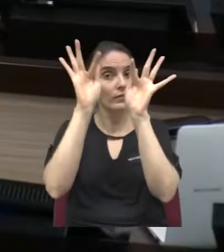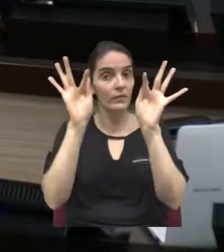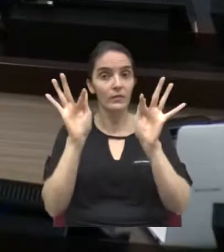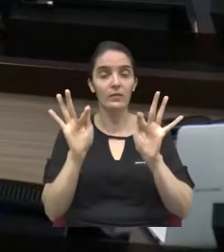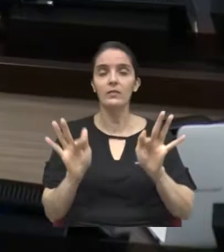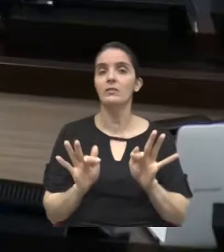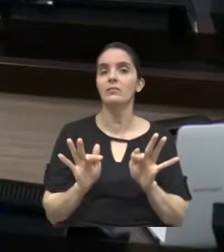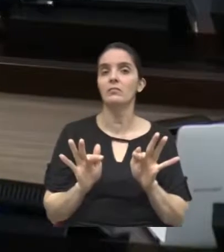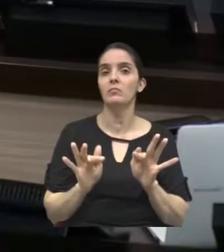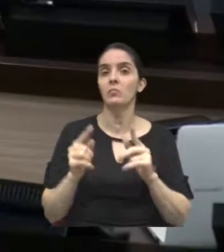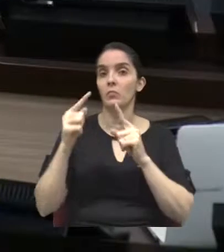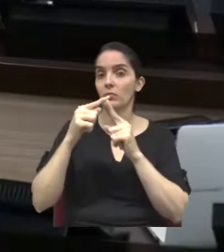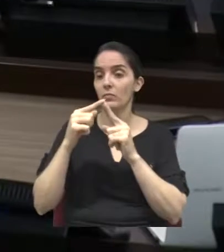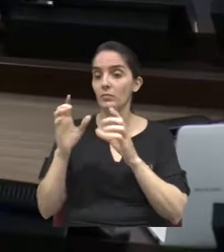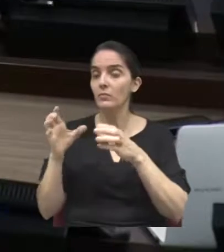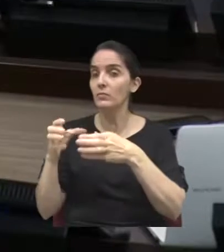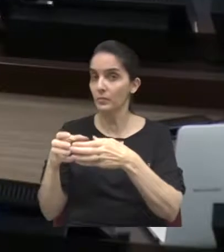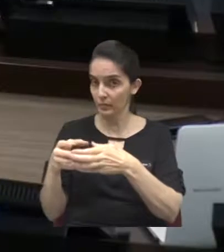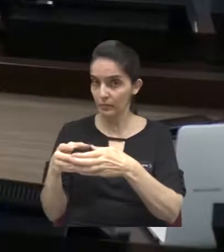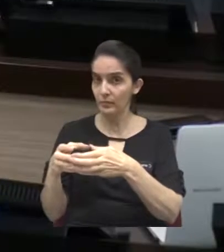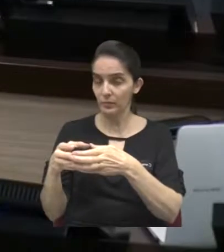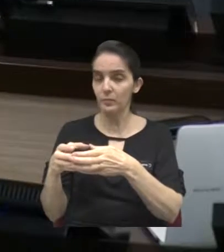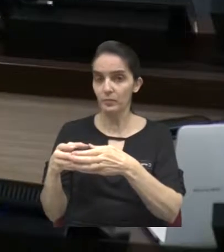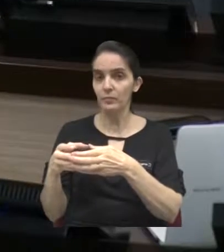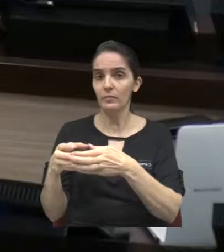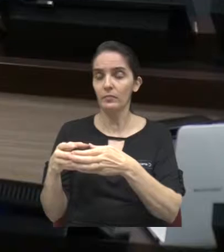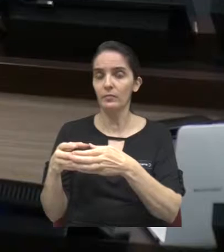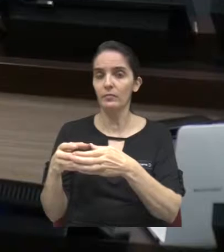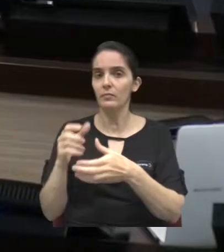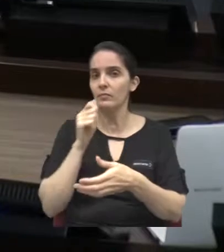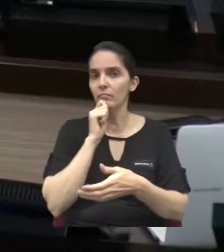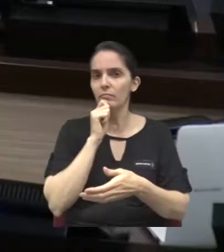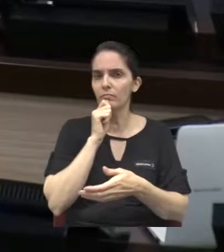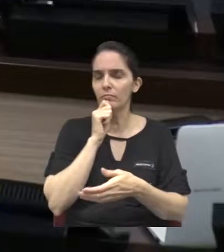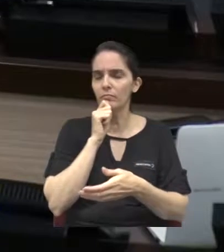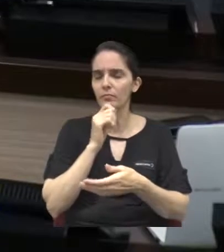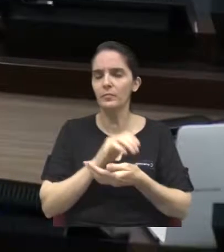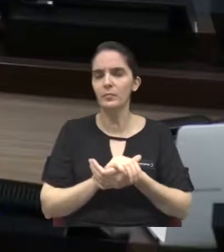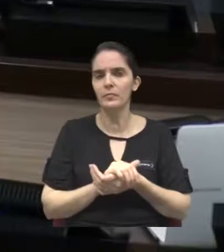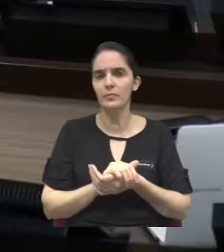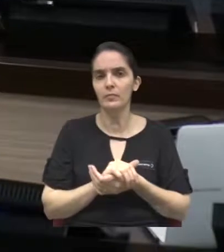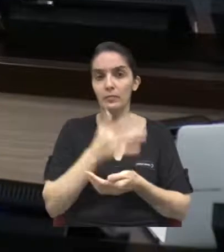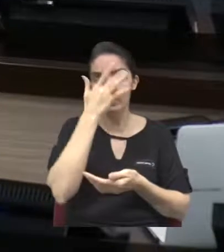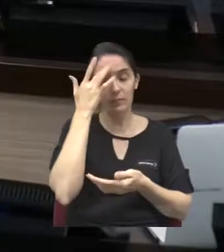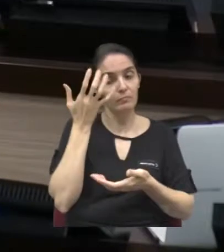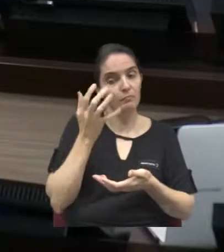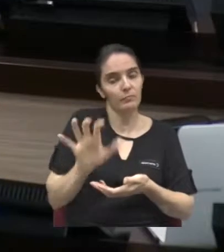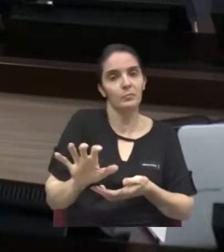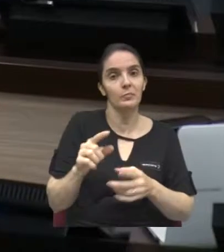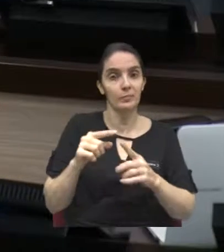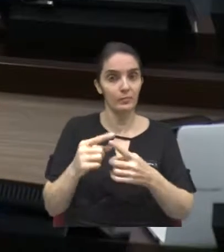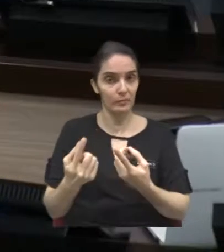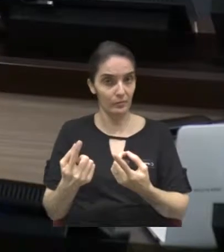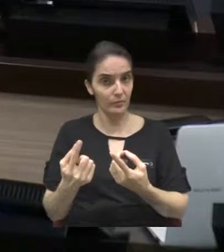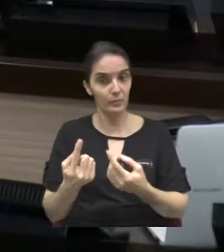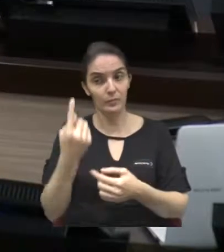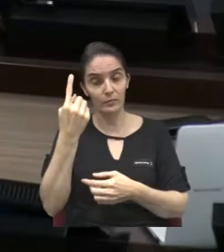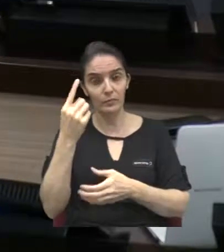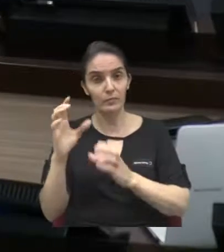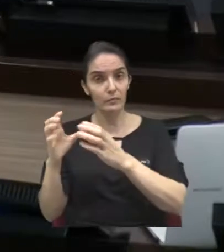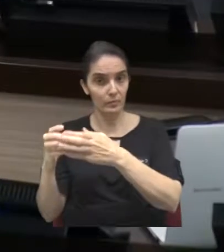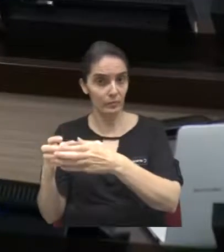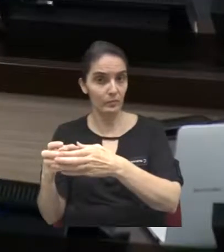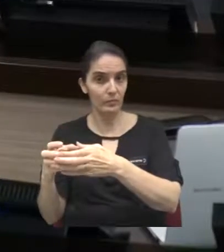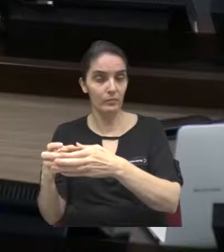comissões, ainda que tenha havido resistência, tenham concedido a possibilidade do interventor vir